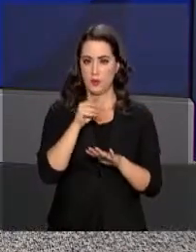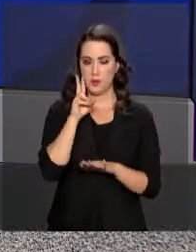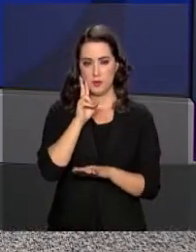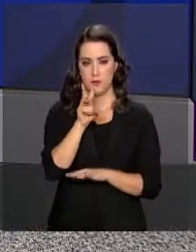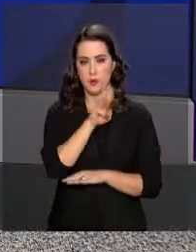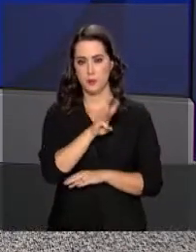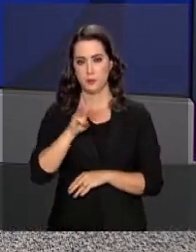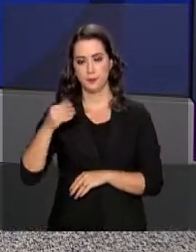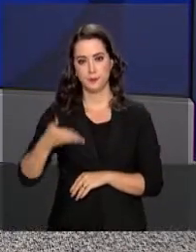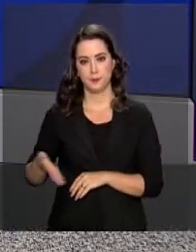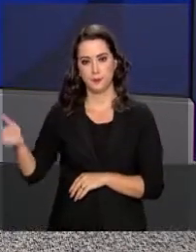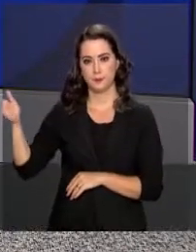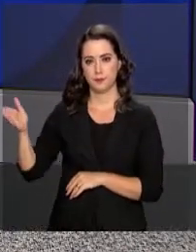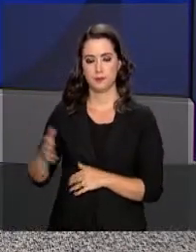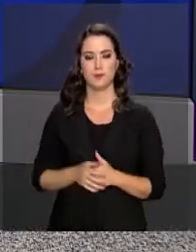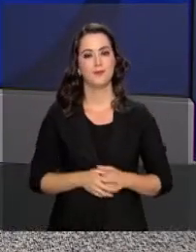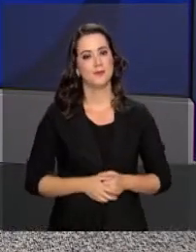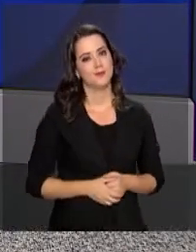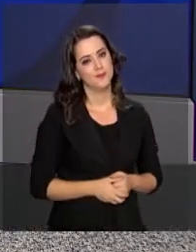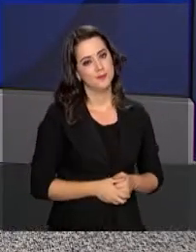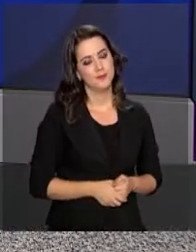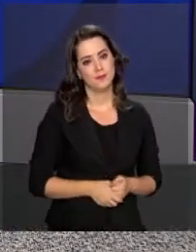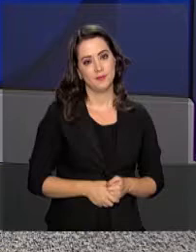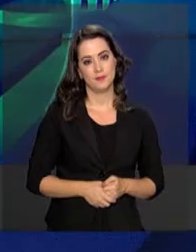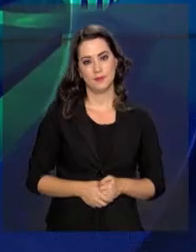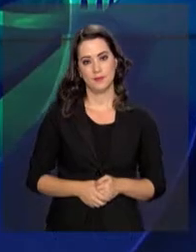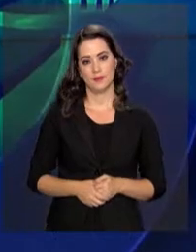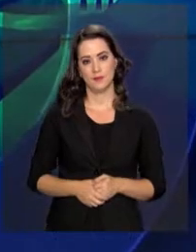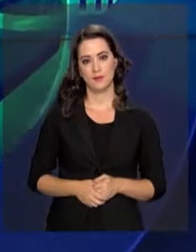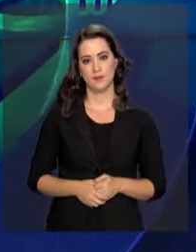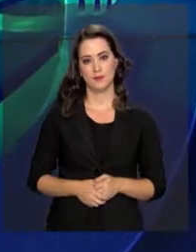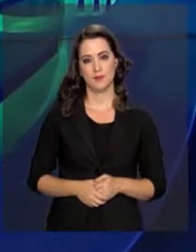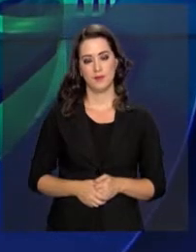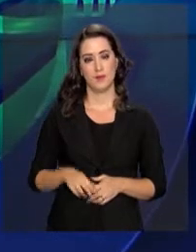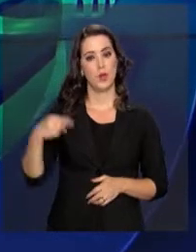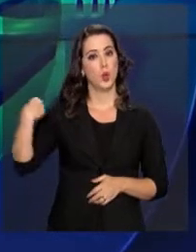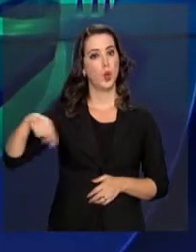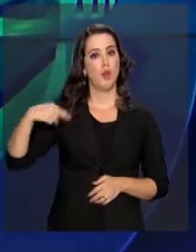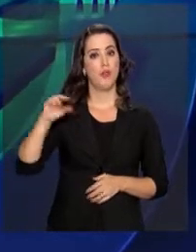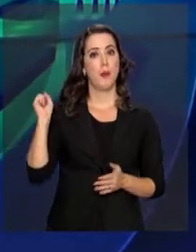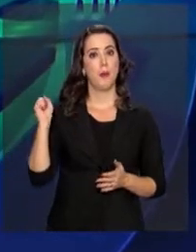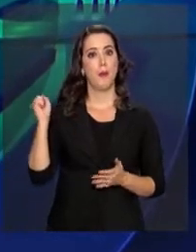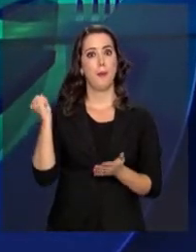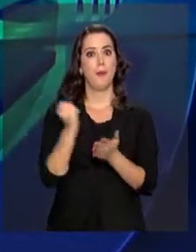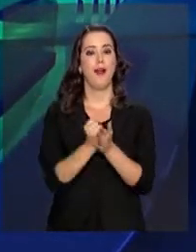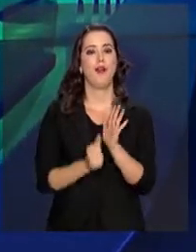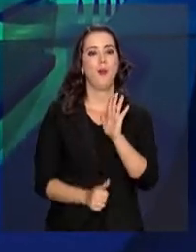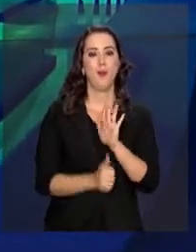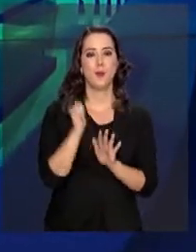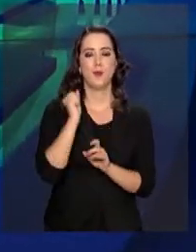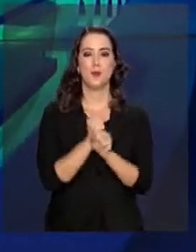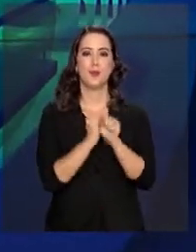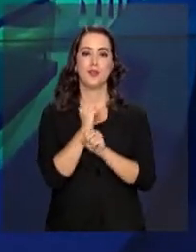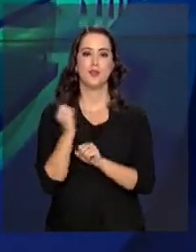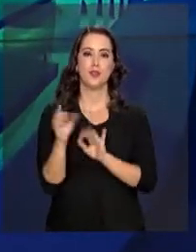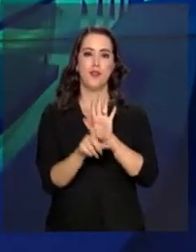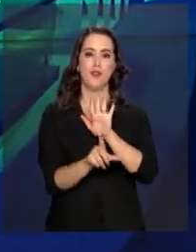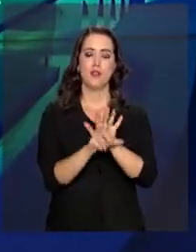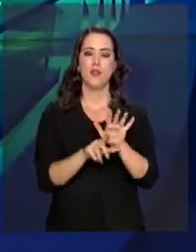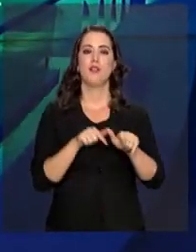do ministério que aparece aí na sua tela novembro marca o primeiro ano da nova legislação